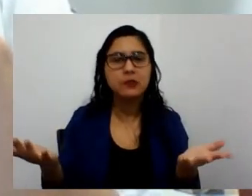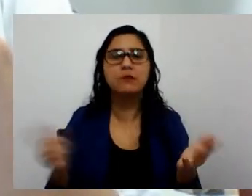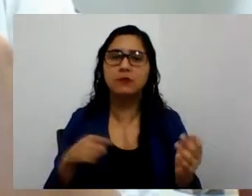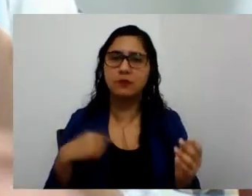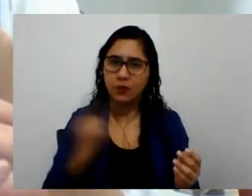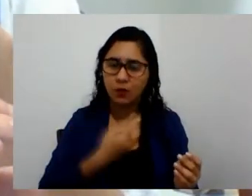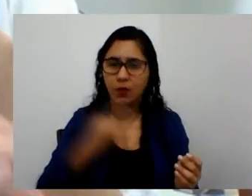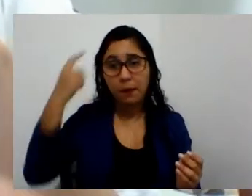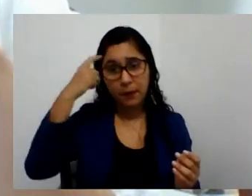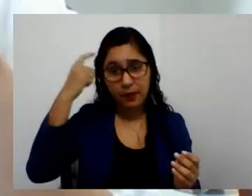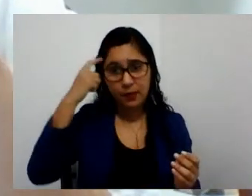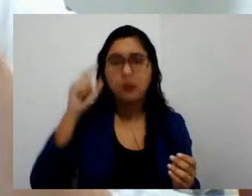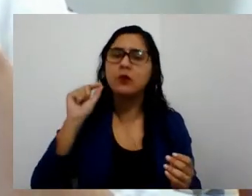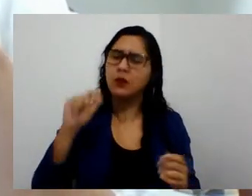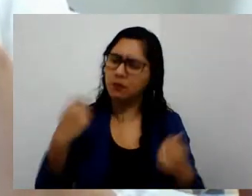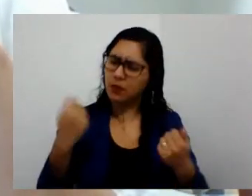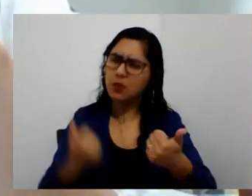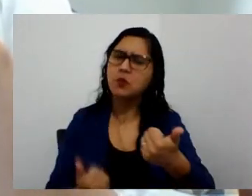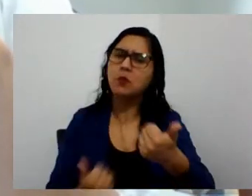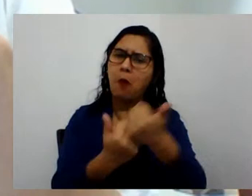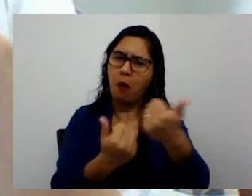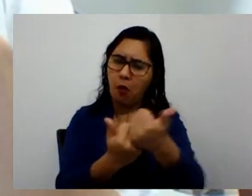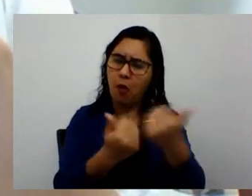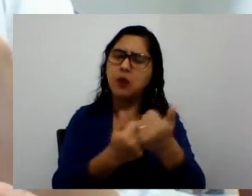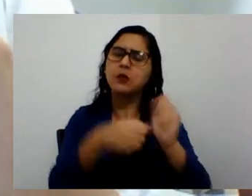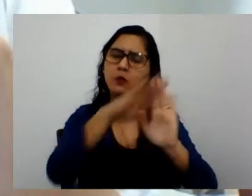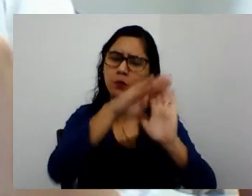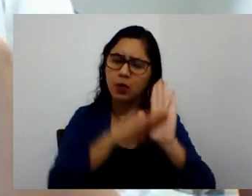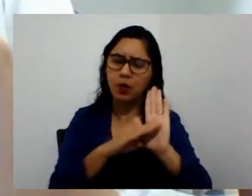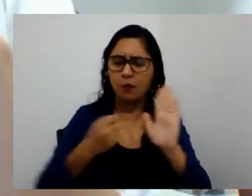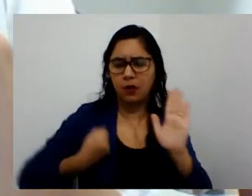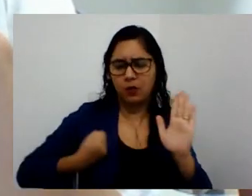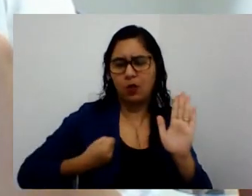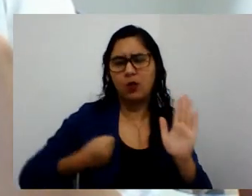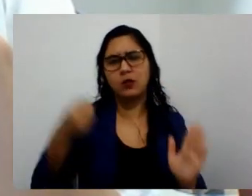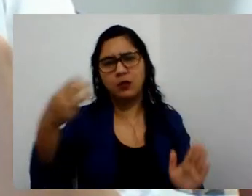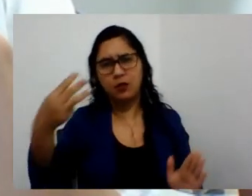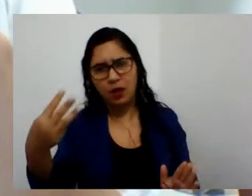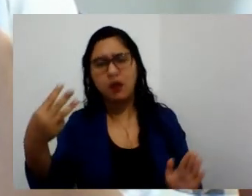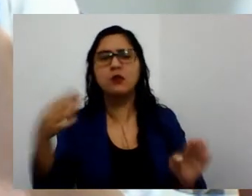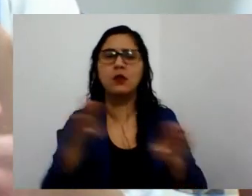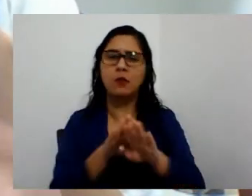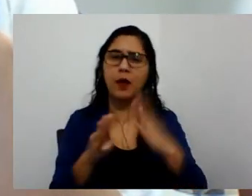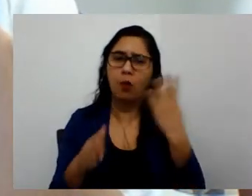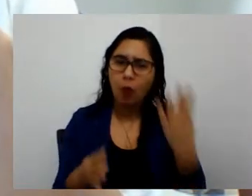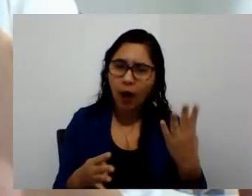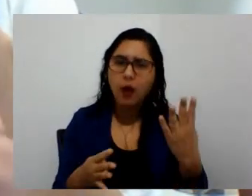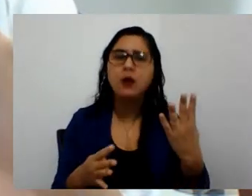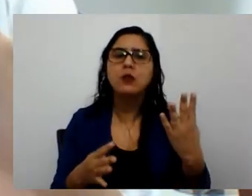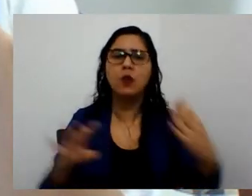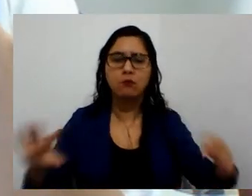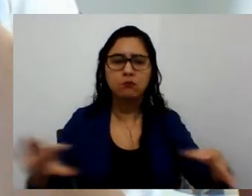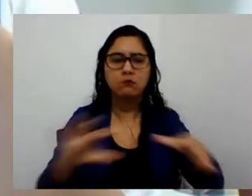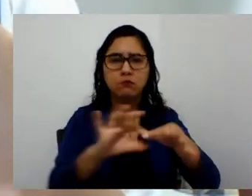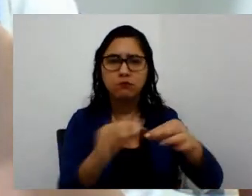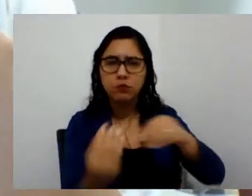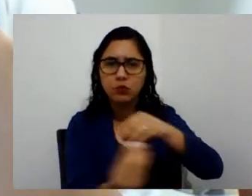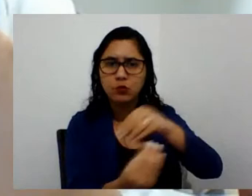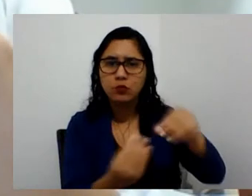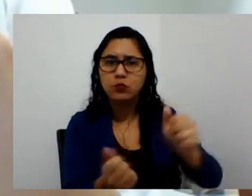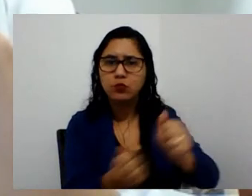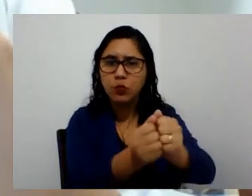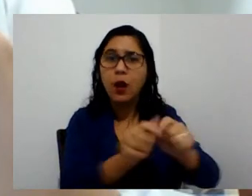num suporte aos programas 3 e 4, não só no sentido de fusão, mas também no sentido de